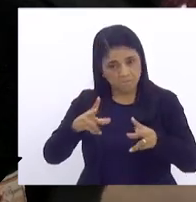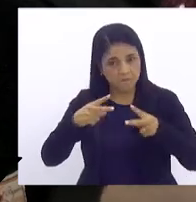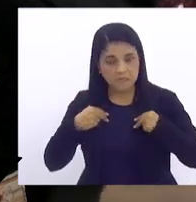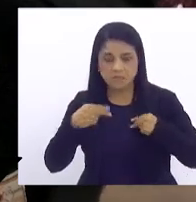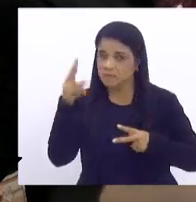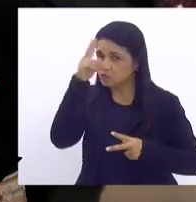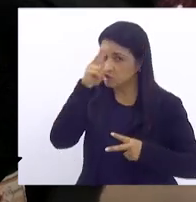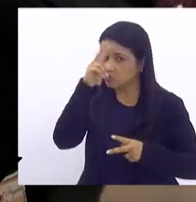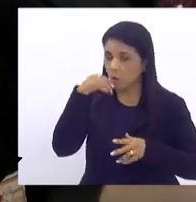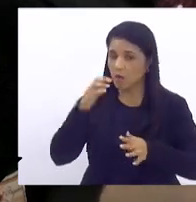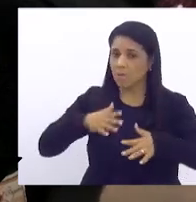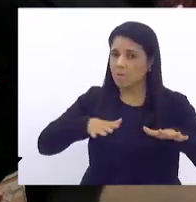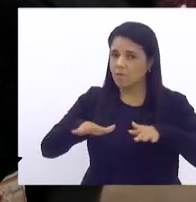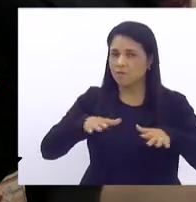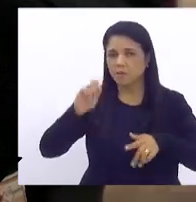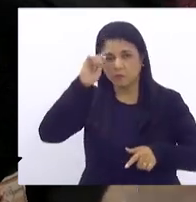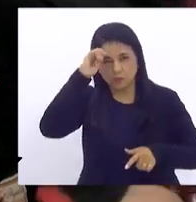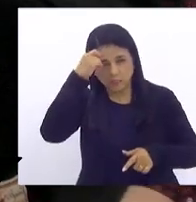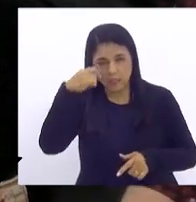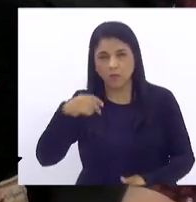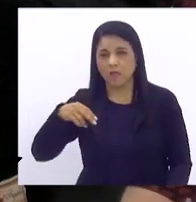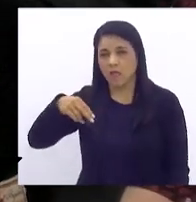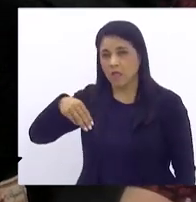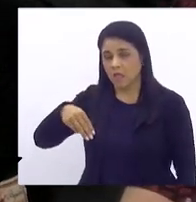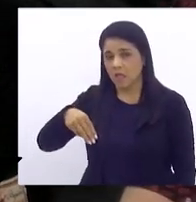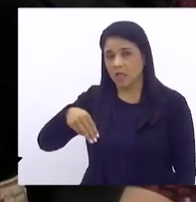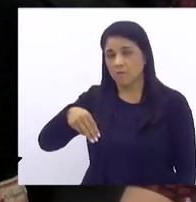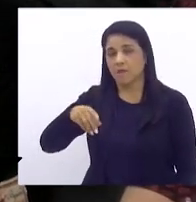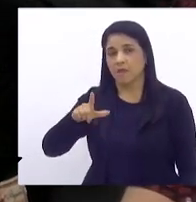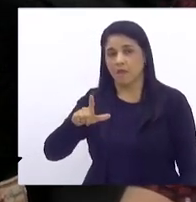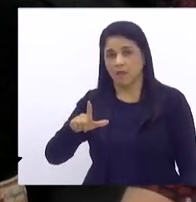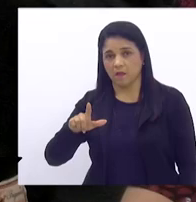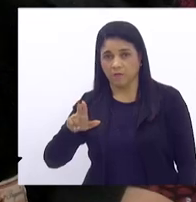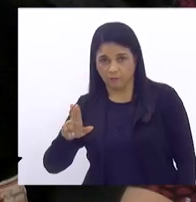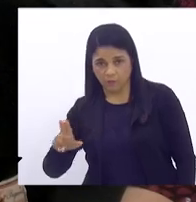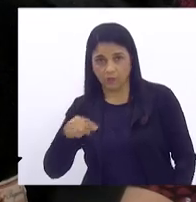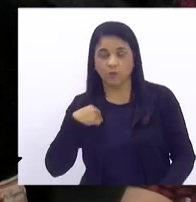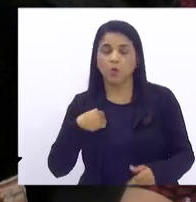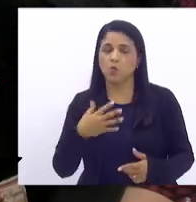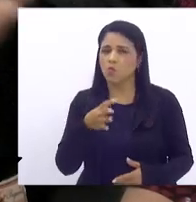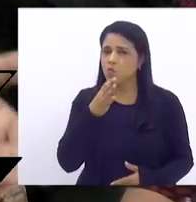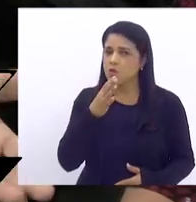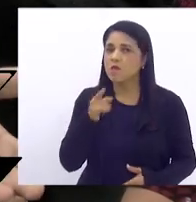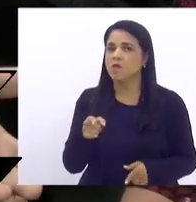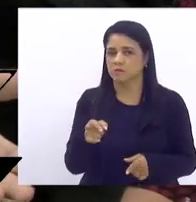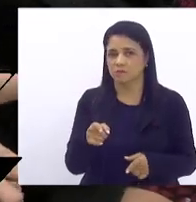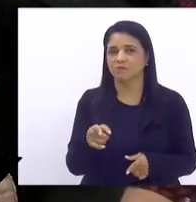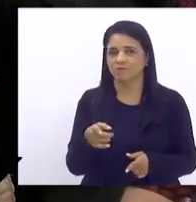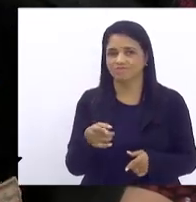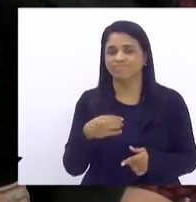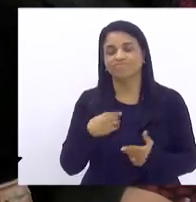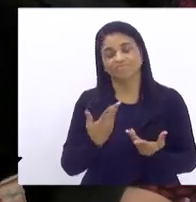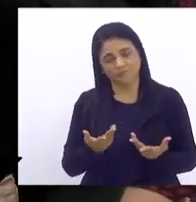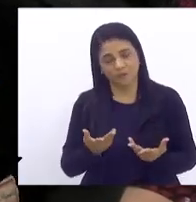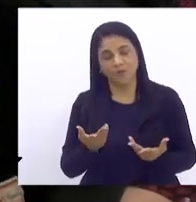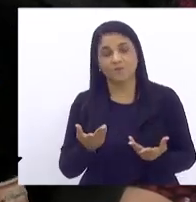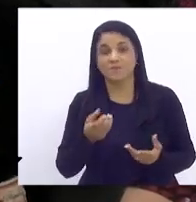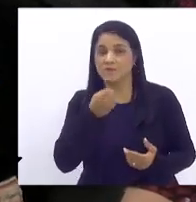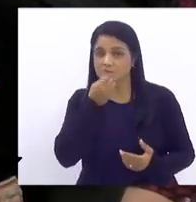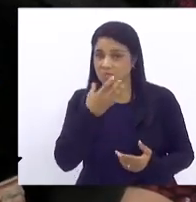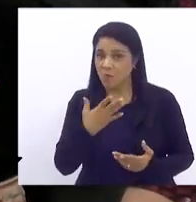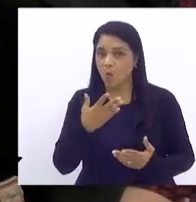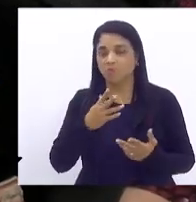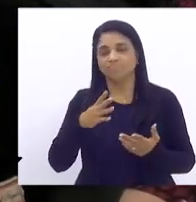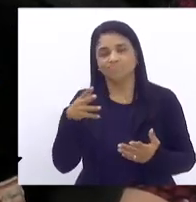do Movimento Negro, do MNU. Então, eu conheço algumas das legislações e proposições, e essa foi uma delas, né? Então, se a gente